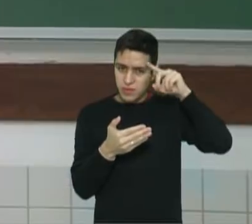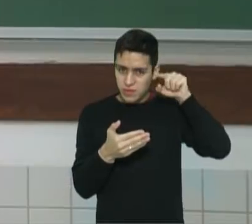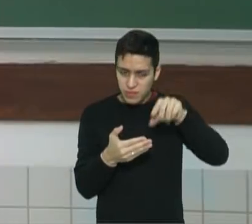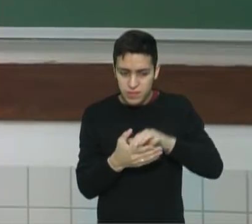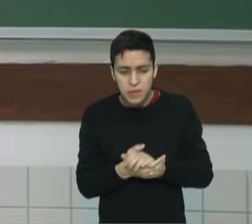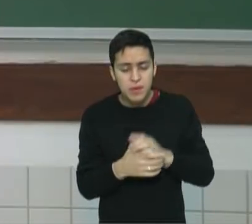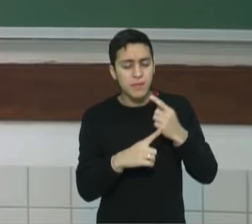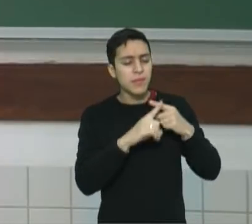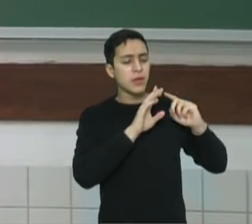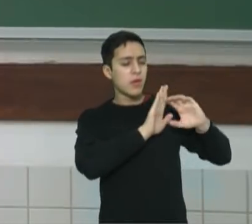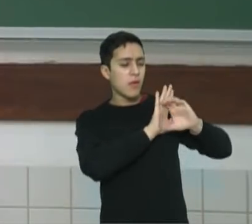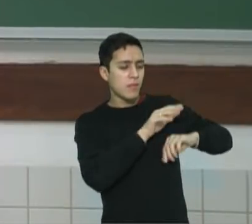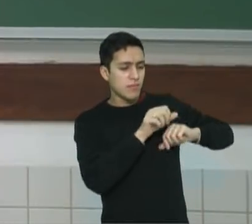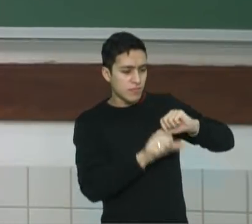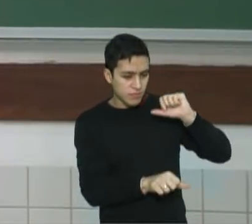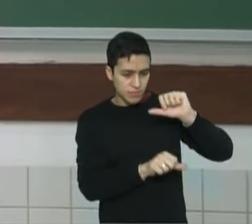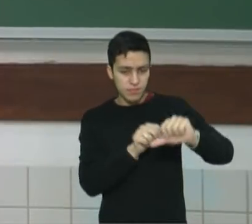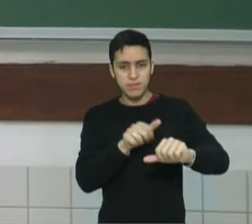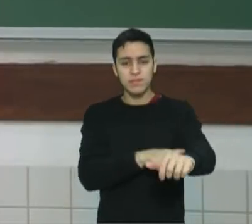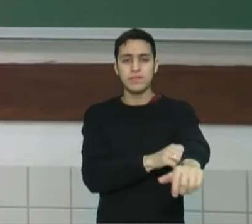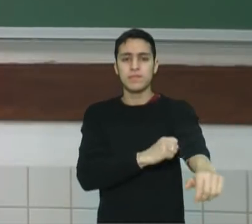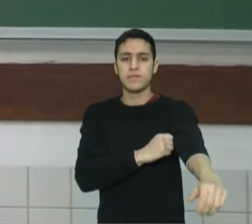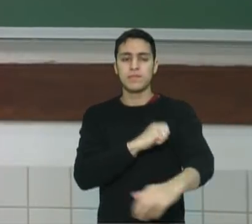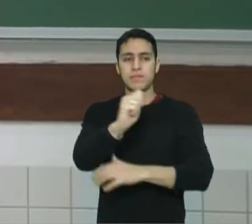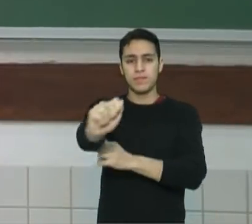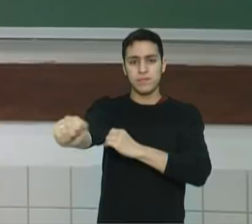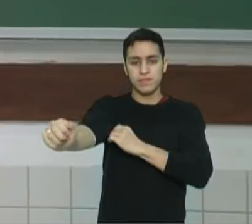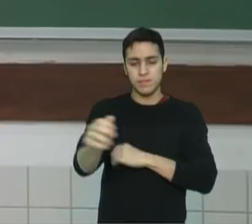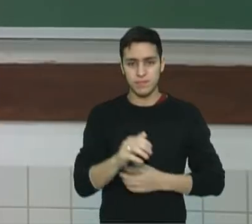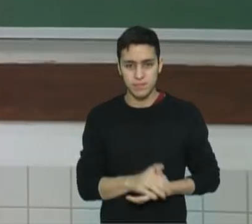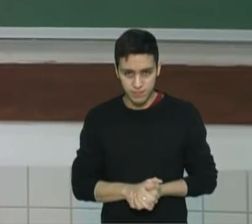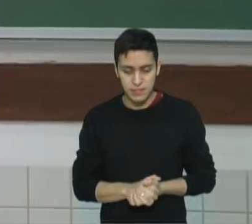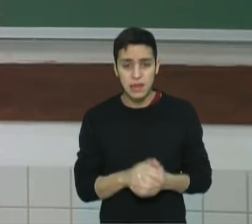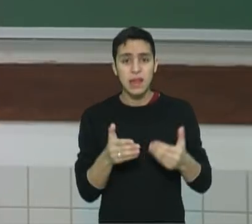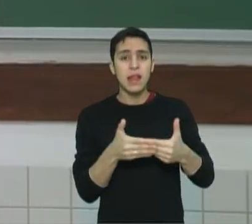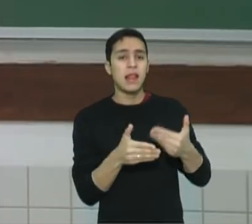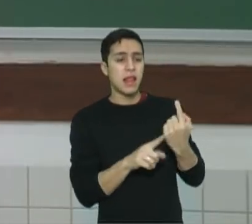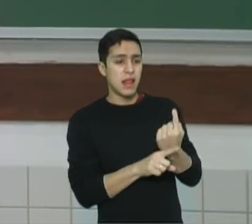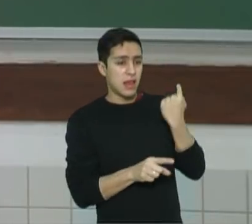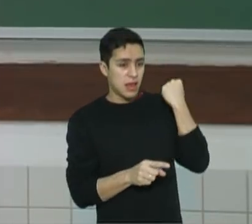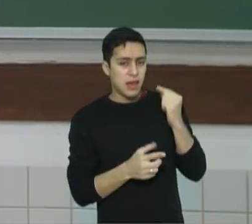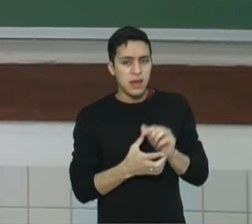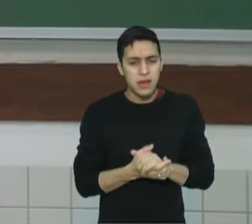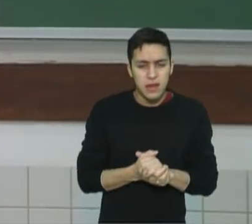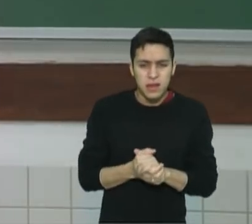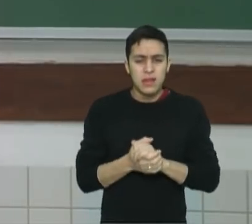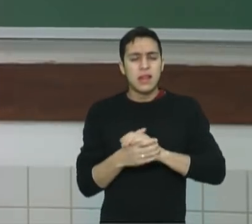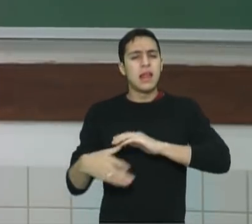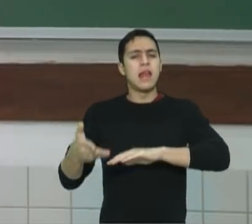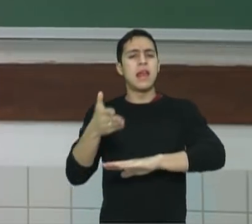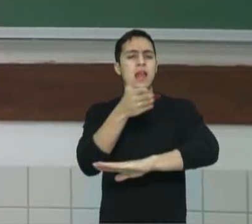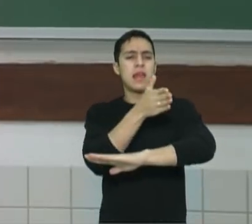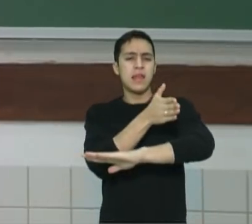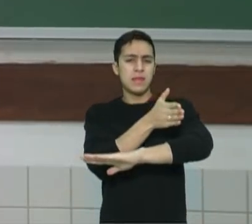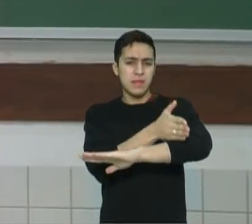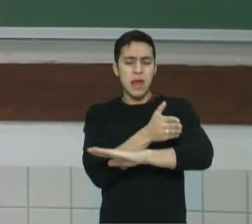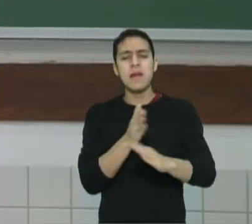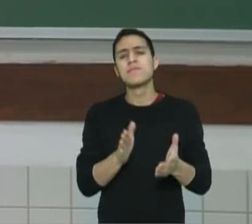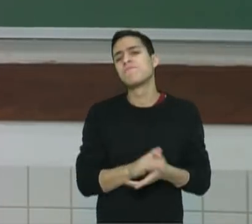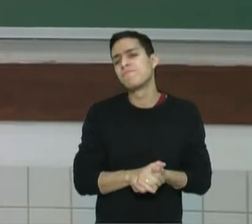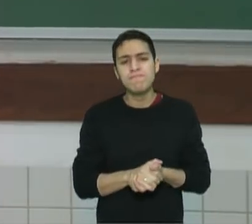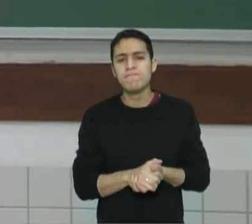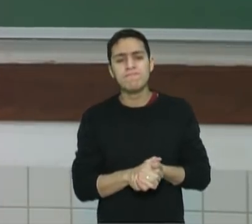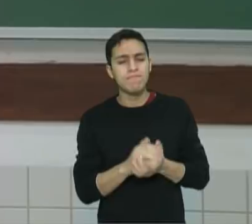veio mudando no decorrer do tempo. Nos primórdios, na Idade Antiga, nós tínhamos como